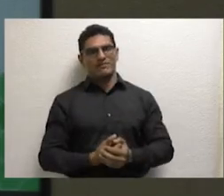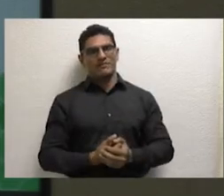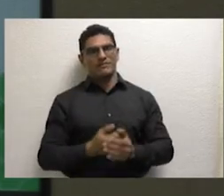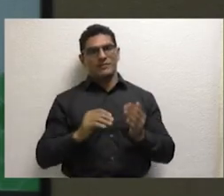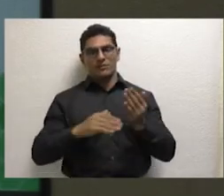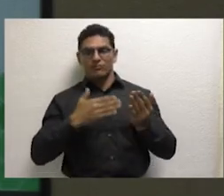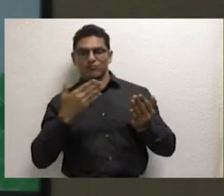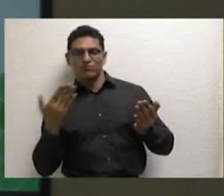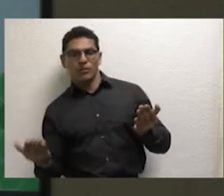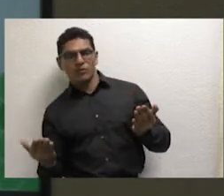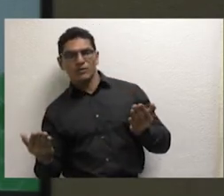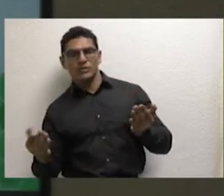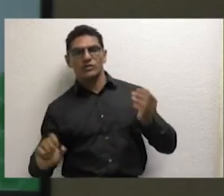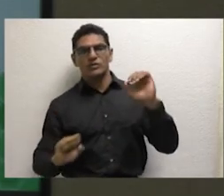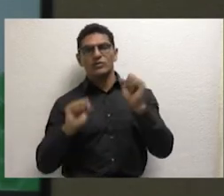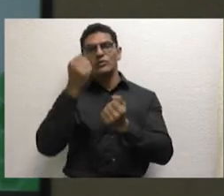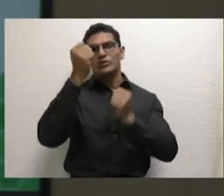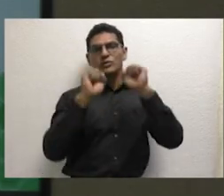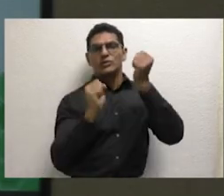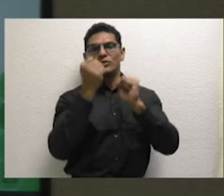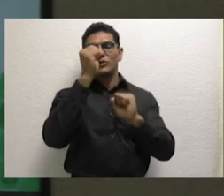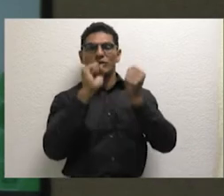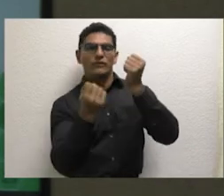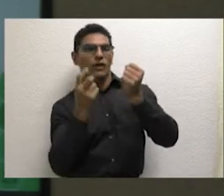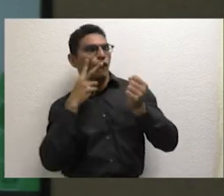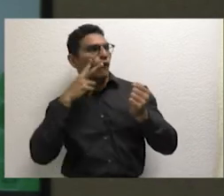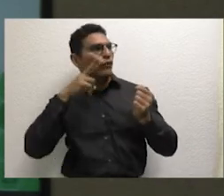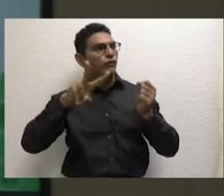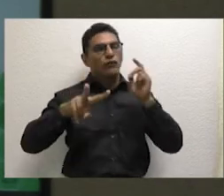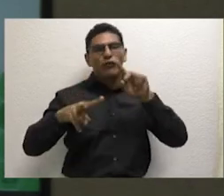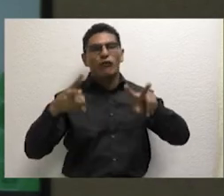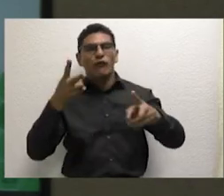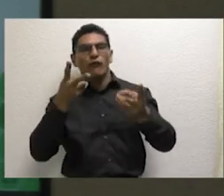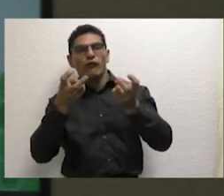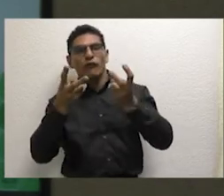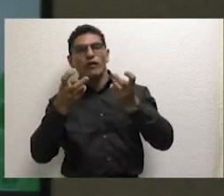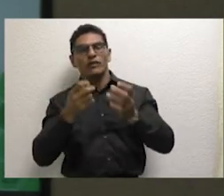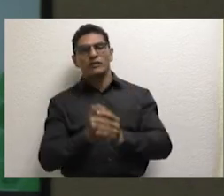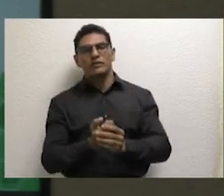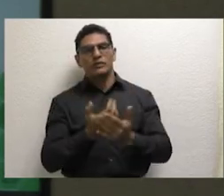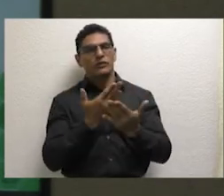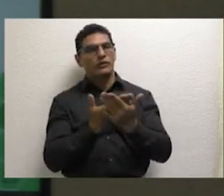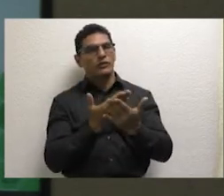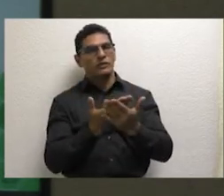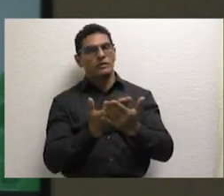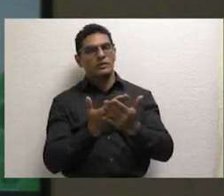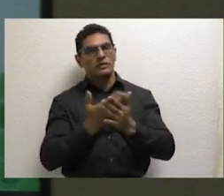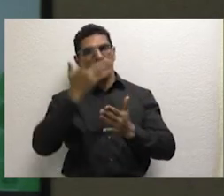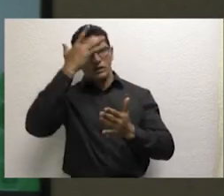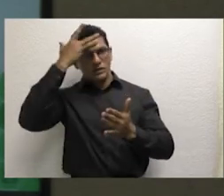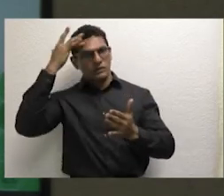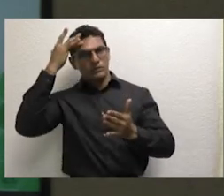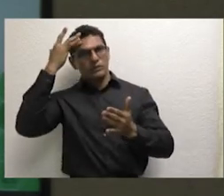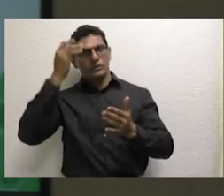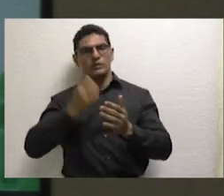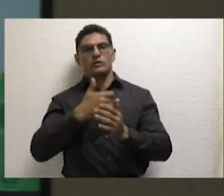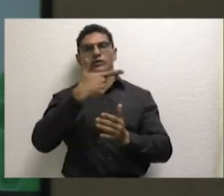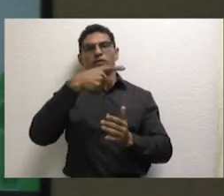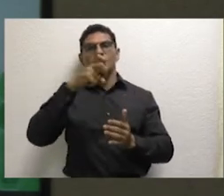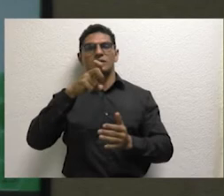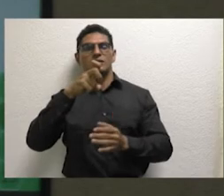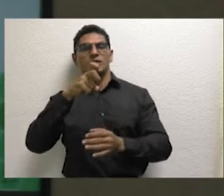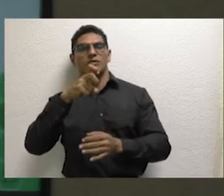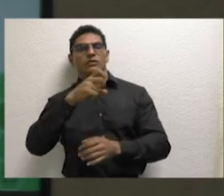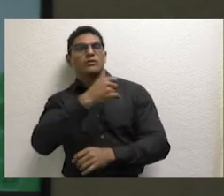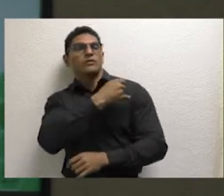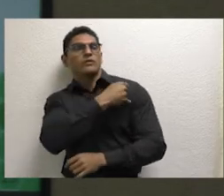modelo Zona Franca quando você olha para o nível de ensino das pessoas acima de 25 anos ou seja aquelas